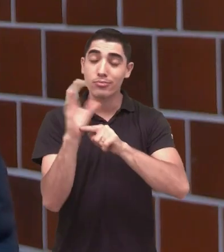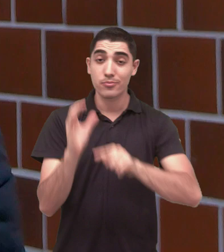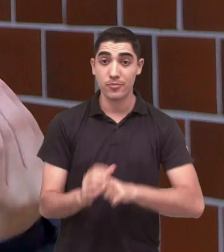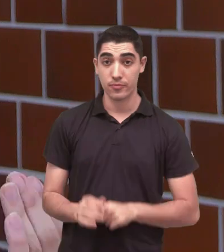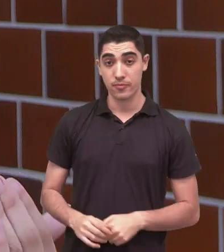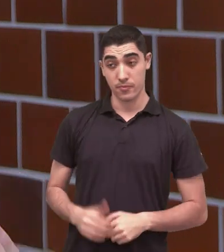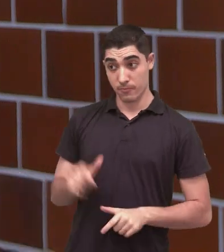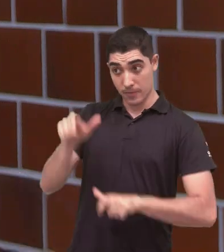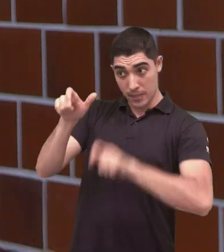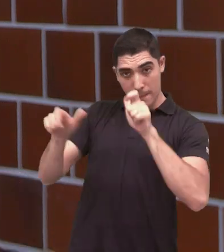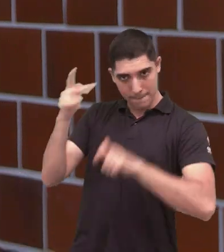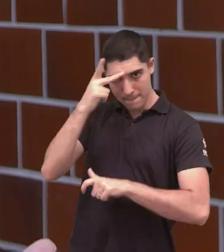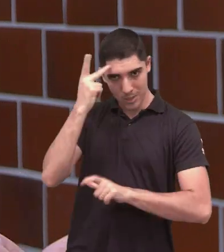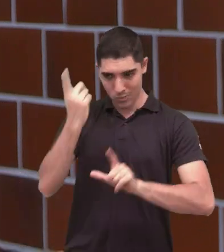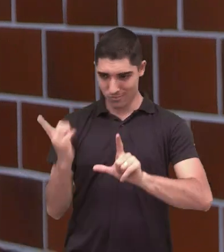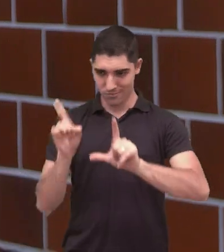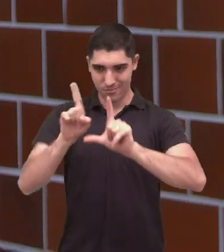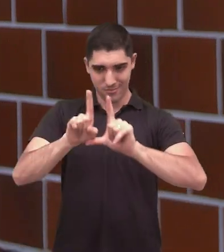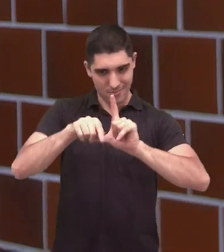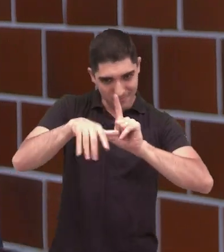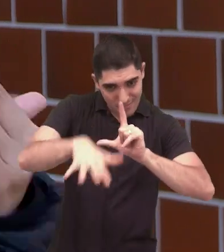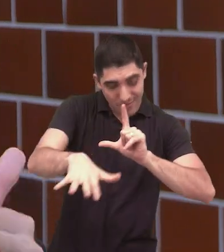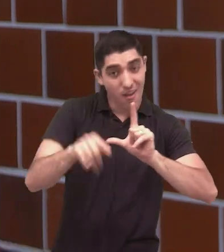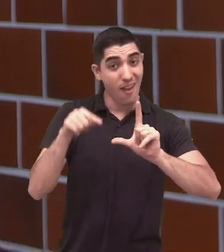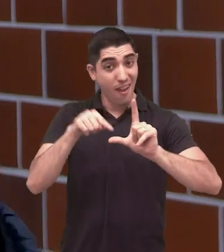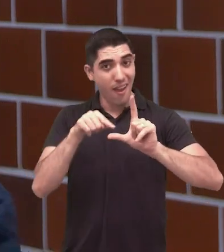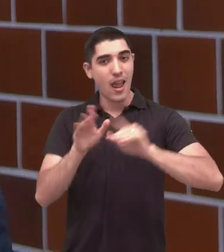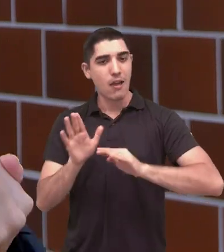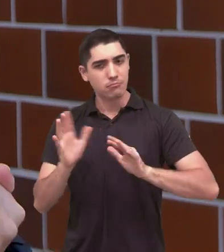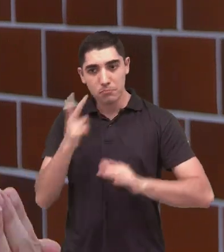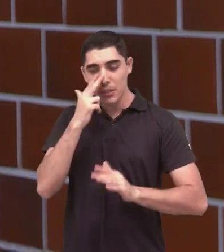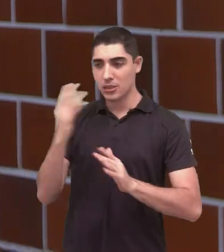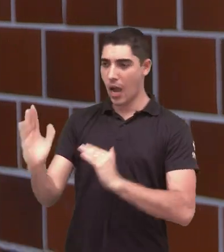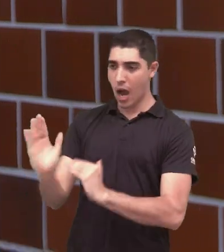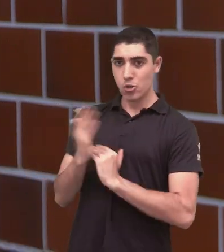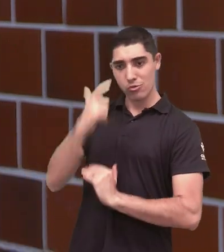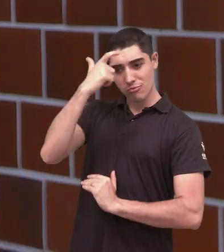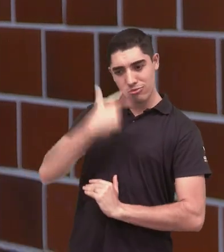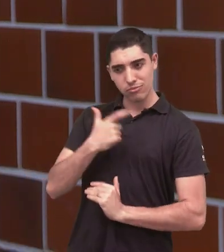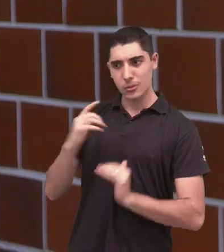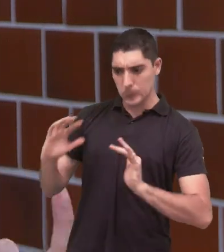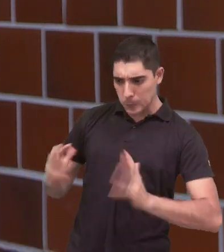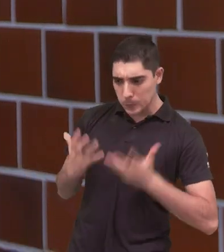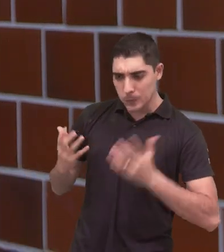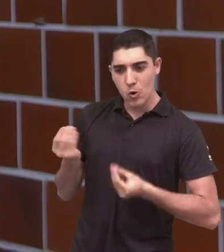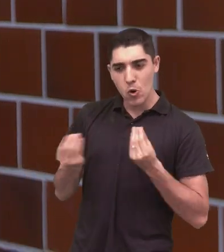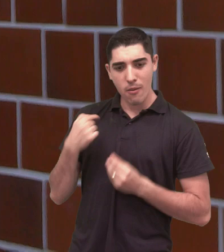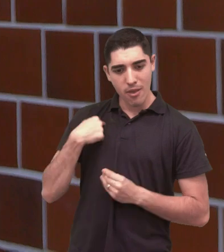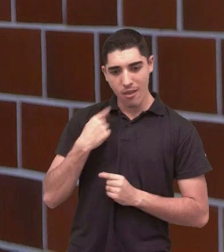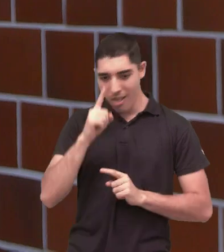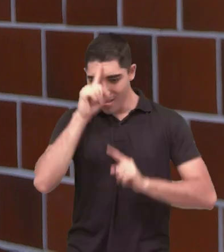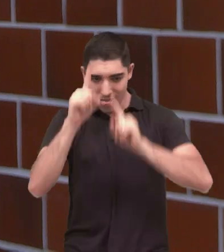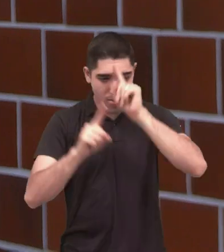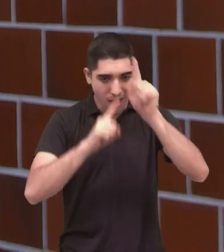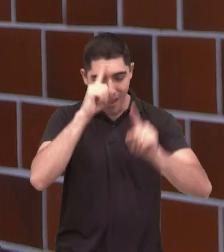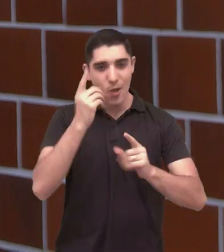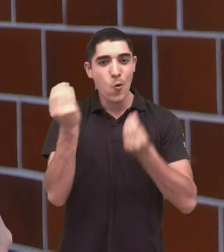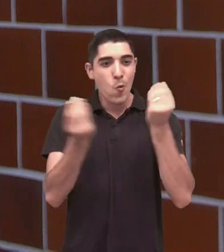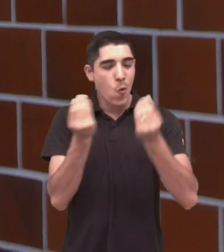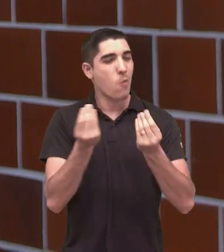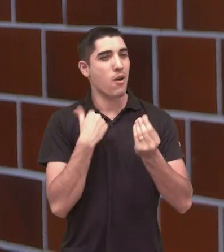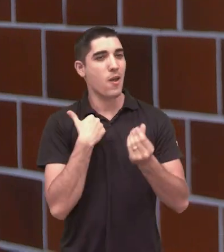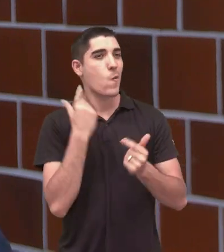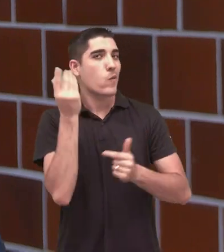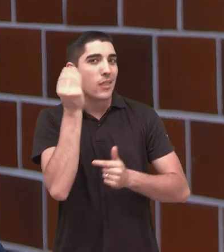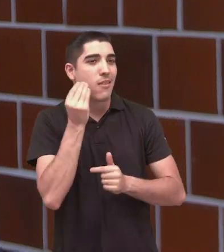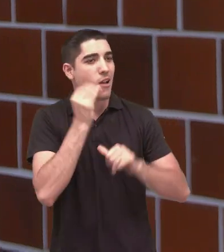esses influenciadores, eles, além de fazerem com que eu filtre melhor as notícias, eles me inspiram a como passar o conteúdo também, sabe? A como